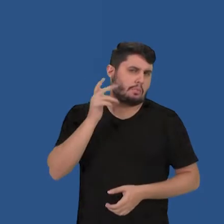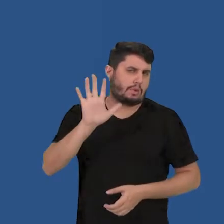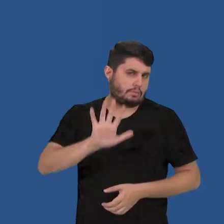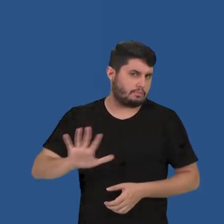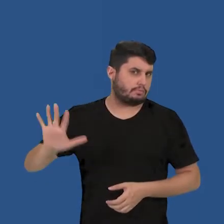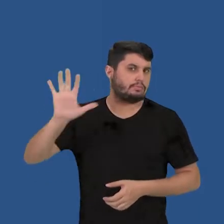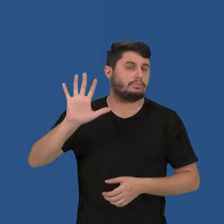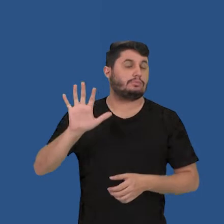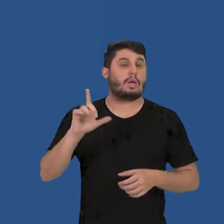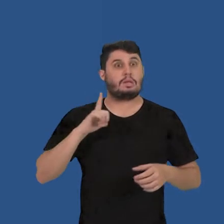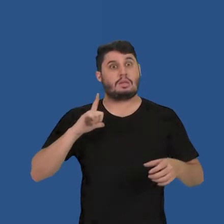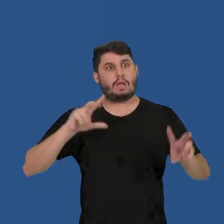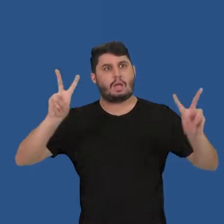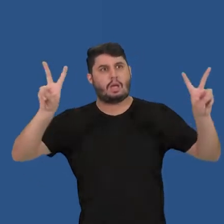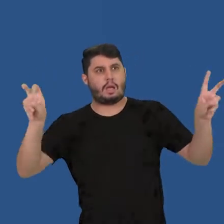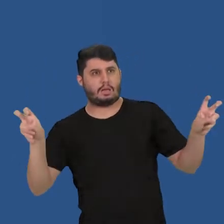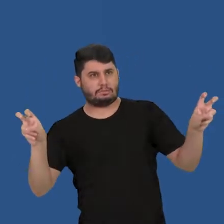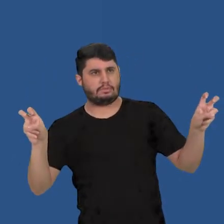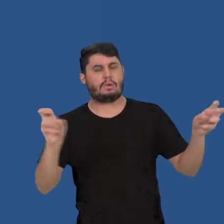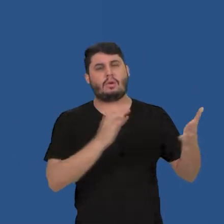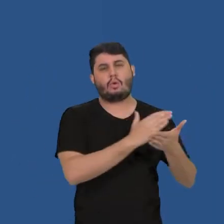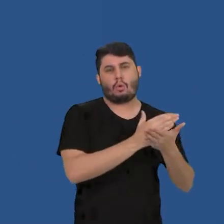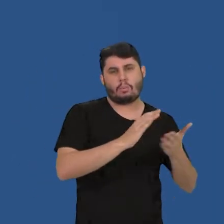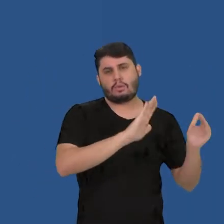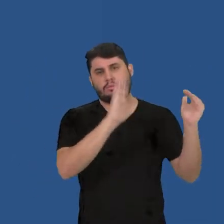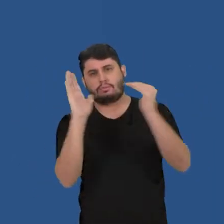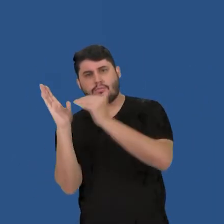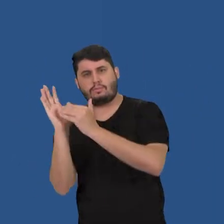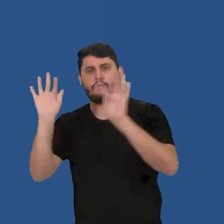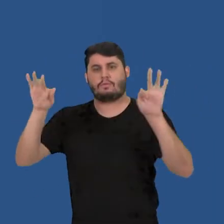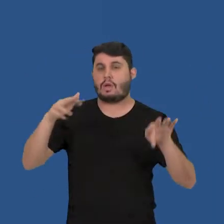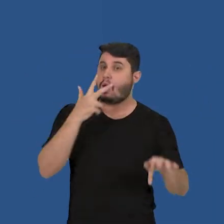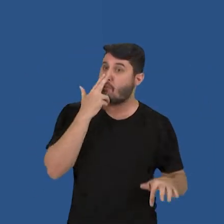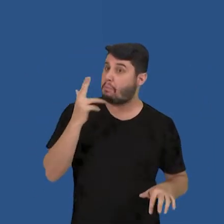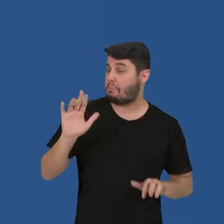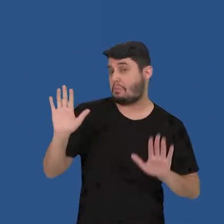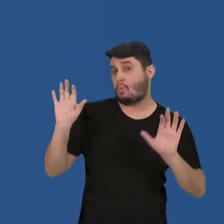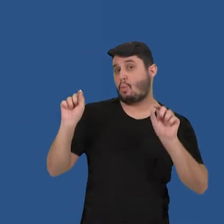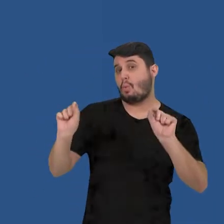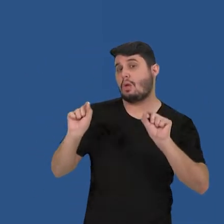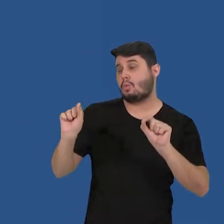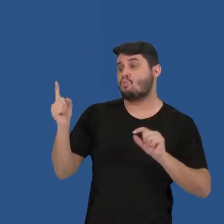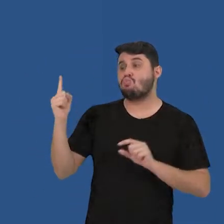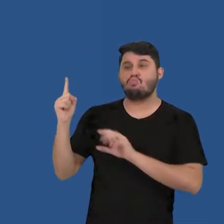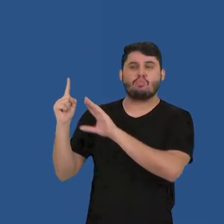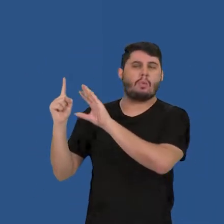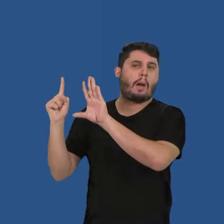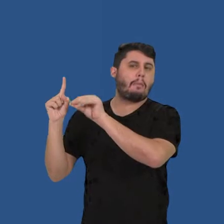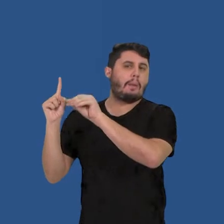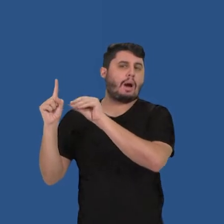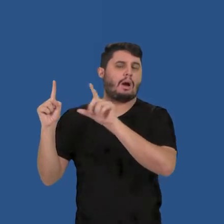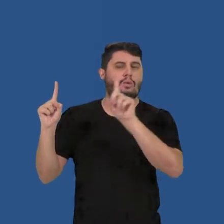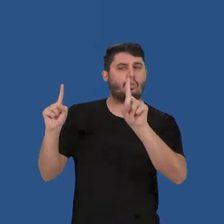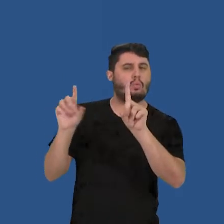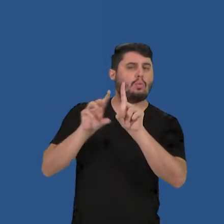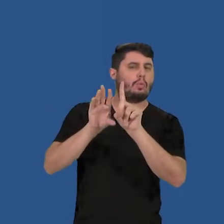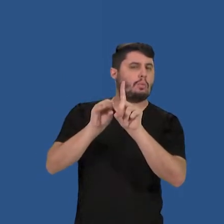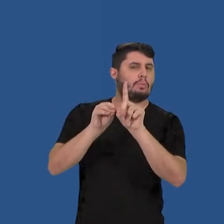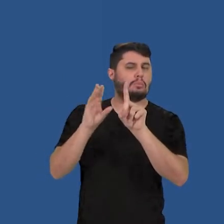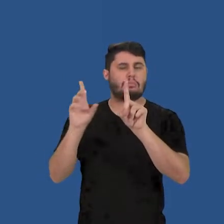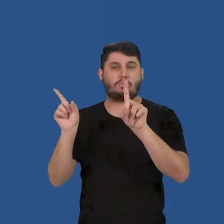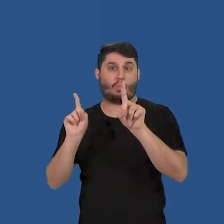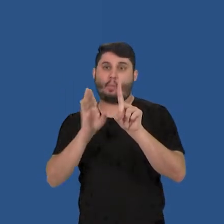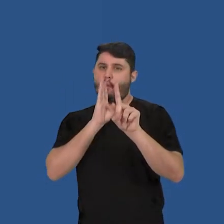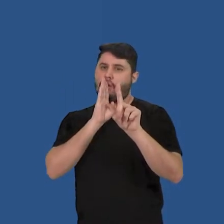no começo ao fim, ou seja, o garoto de cá, de calça branca, está dizendo alguma coisa ao garoto de lá, de calça preta, que apenas ouve. Tranquilo? Usando